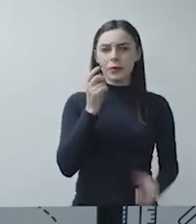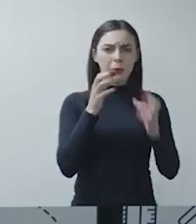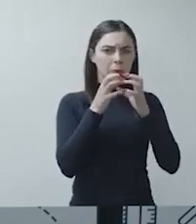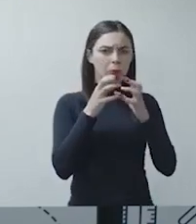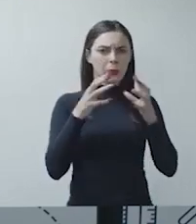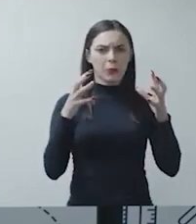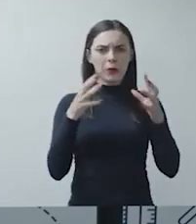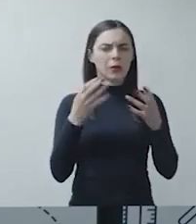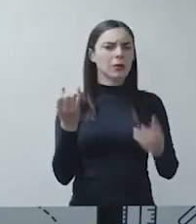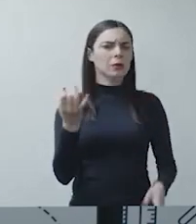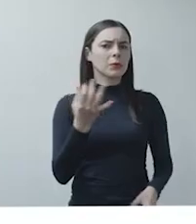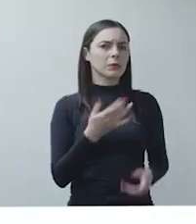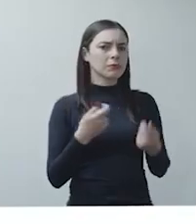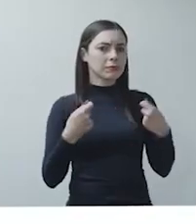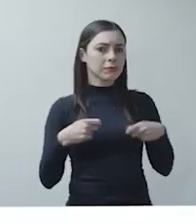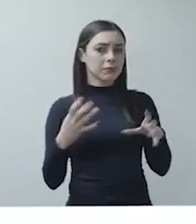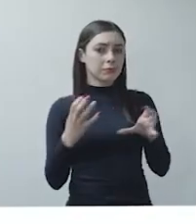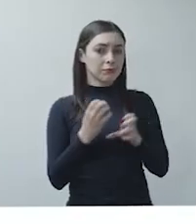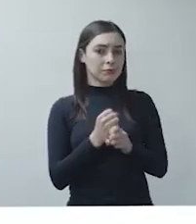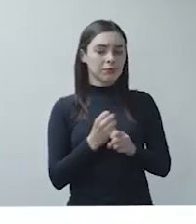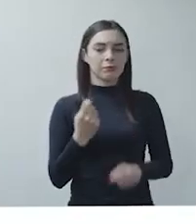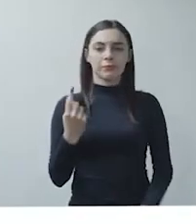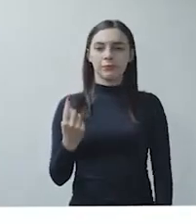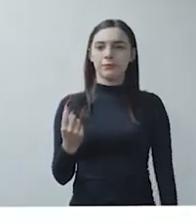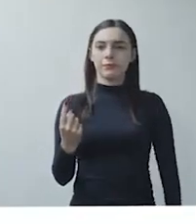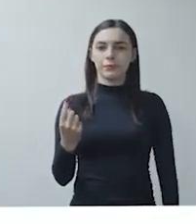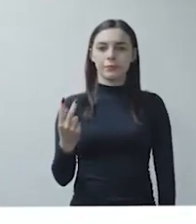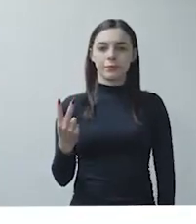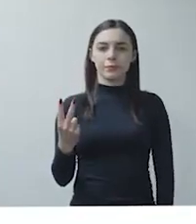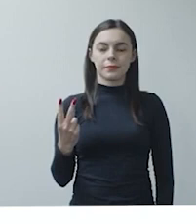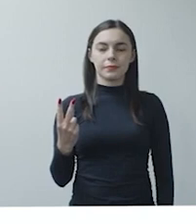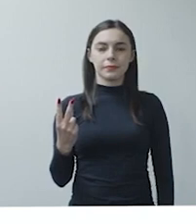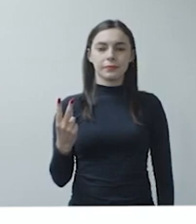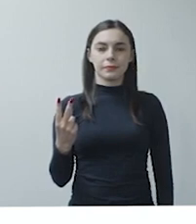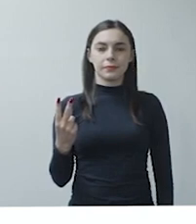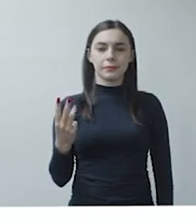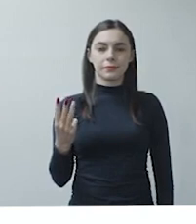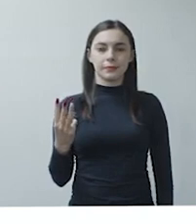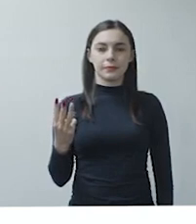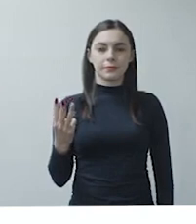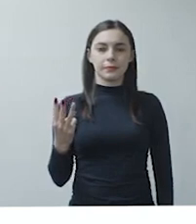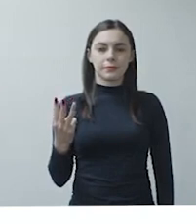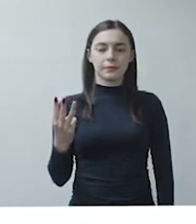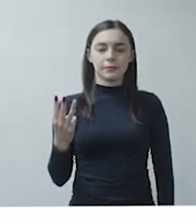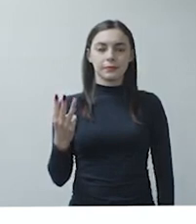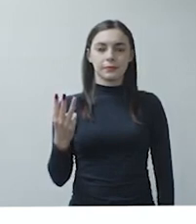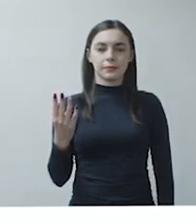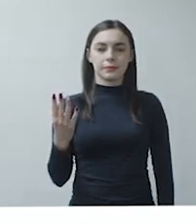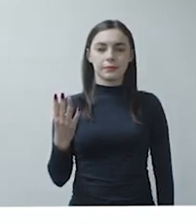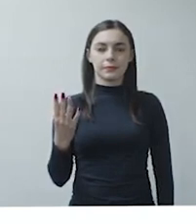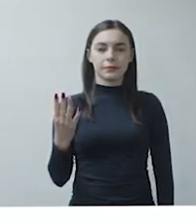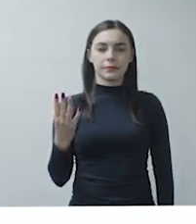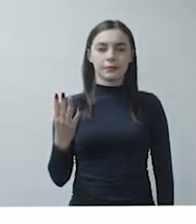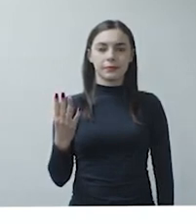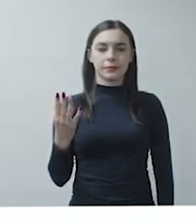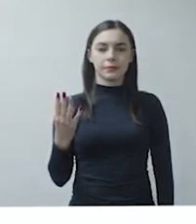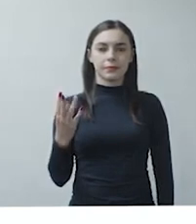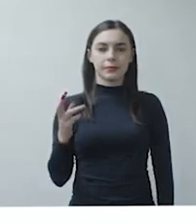tenho ainda a somar. 1, 2, 3,